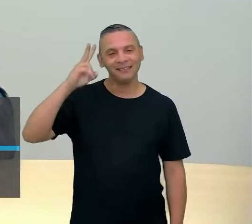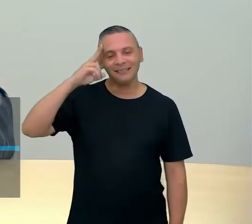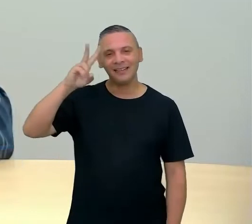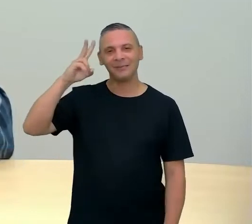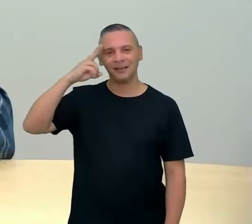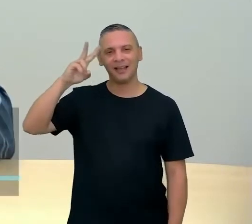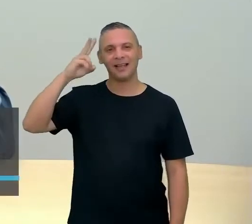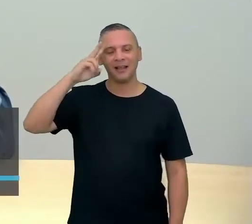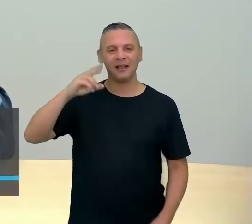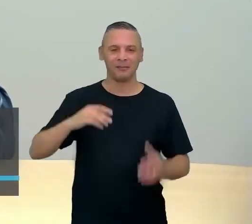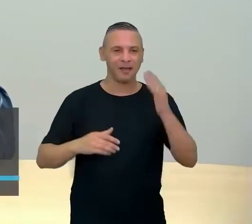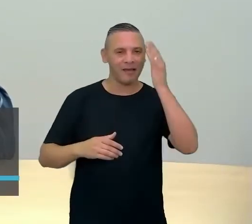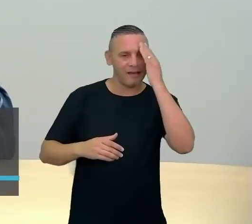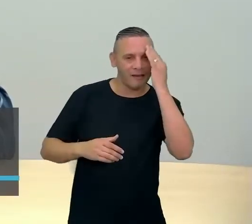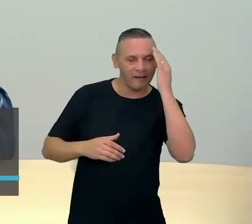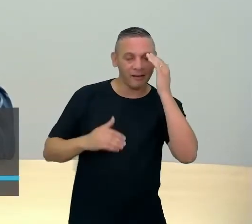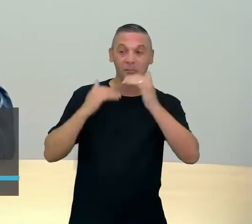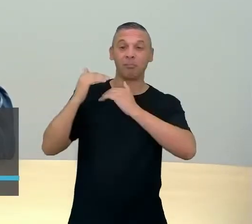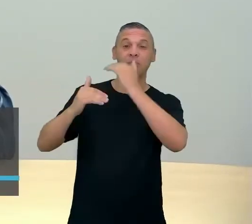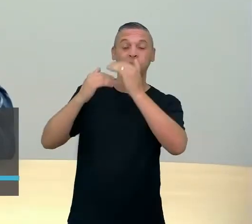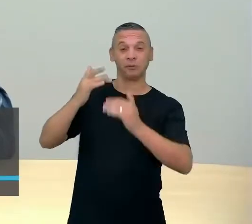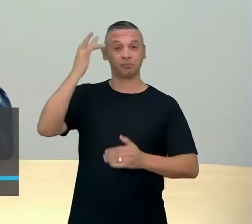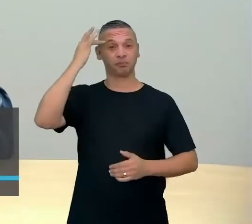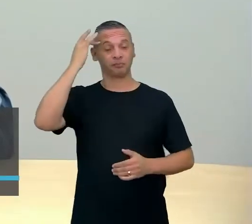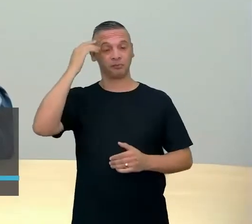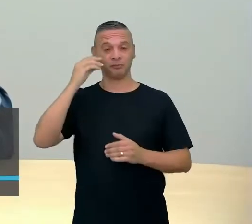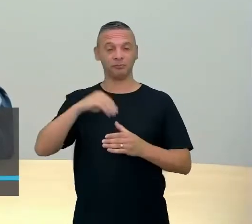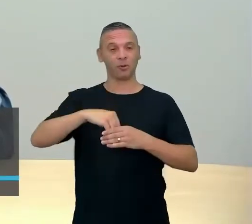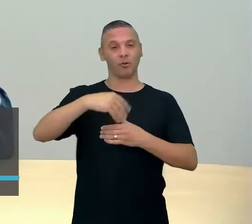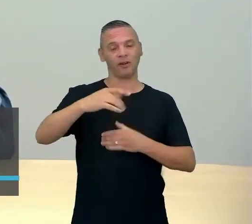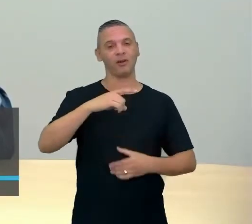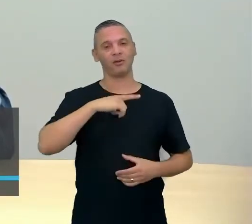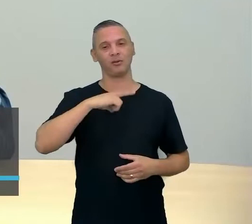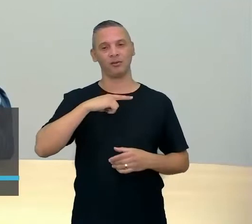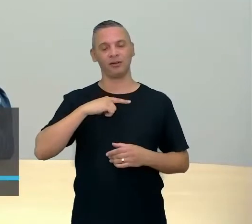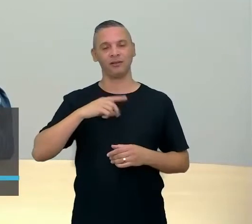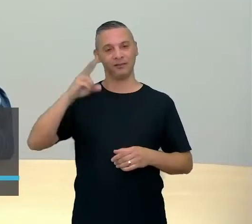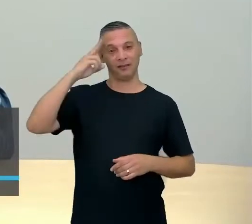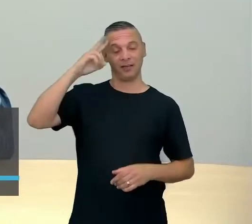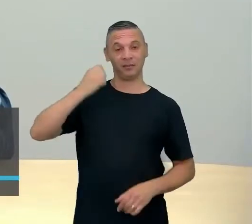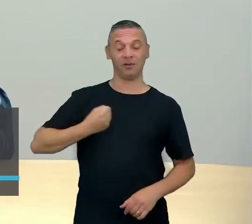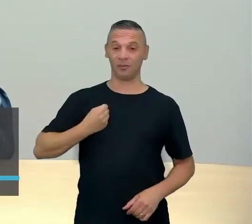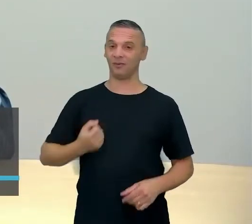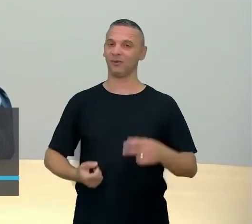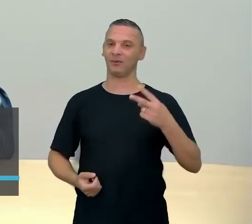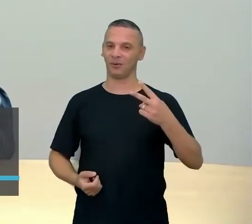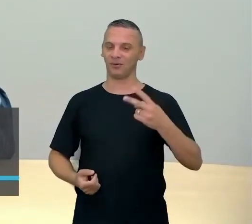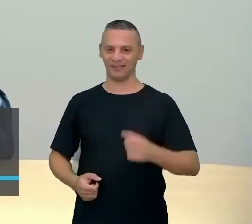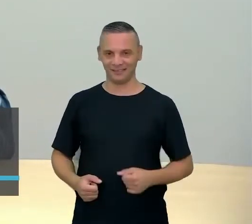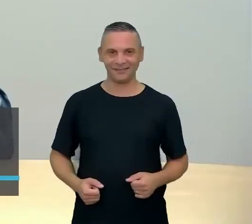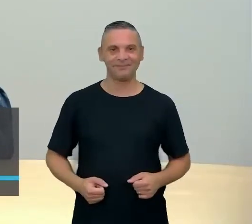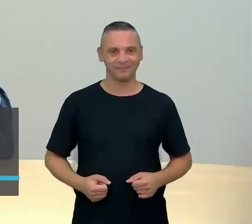e entender e se aprofundar um pouco mais sobre o conteúdo que a gente teve na nossa Sistematização 2.